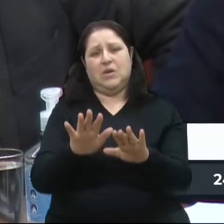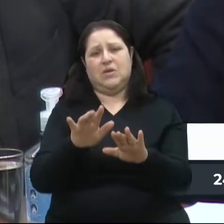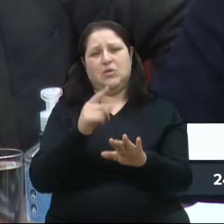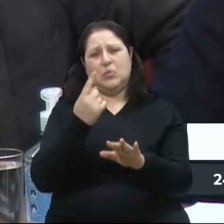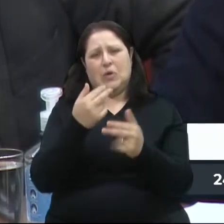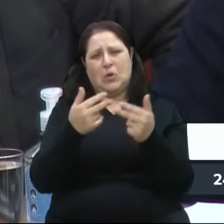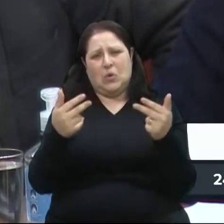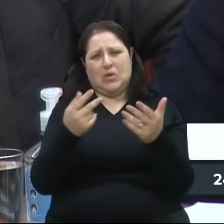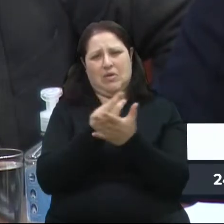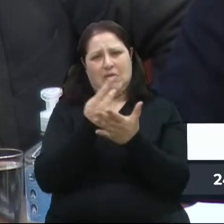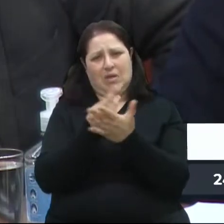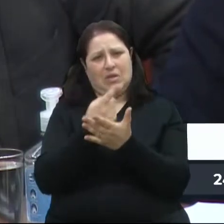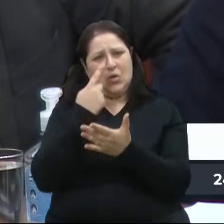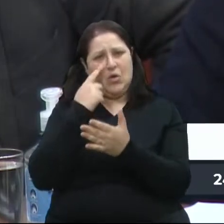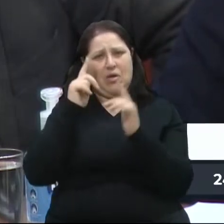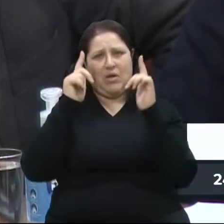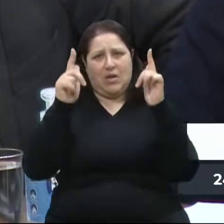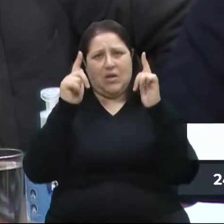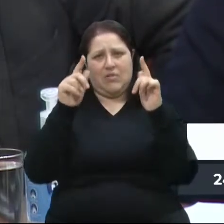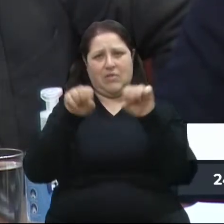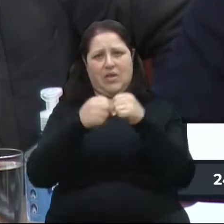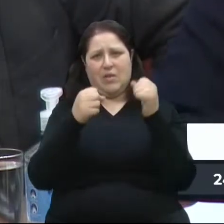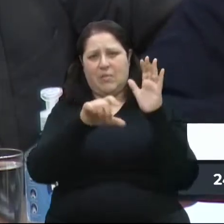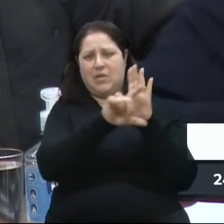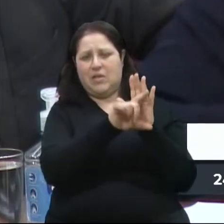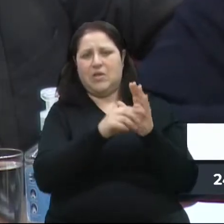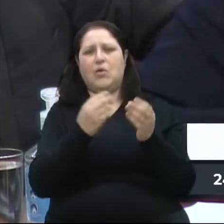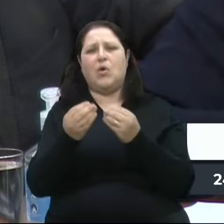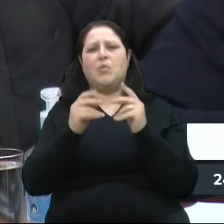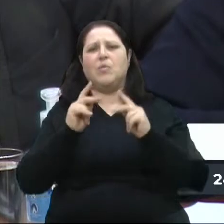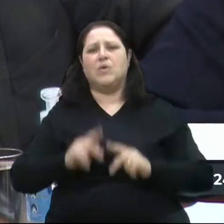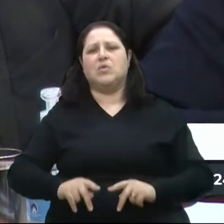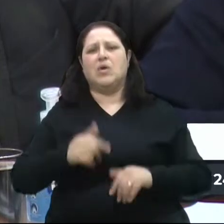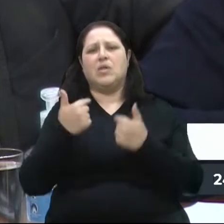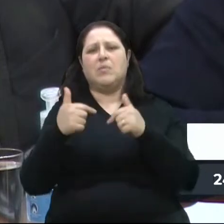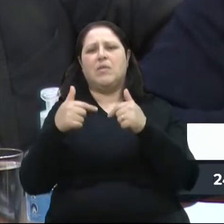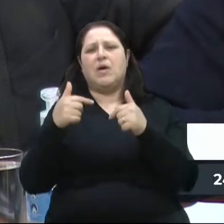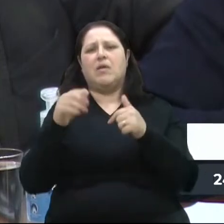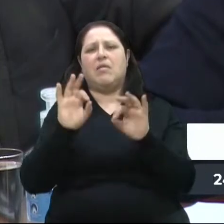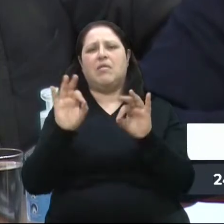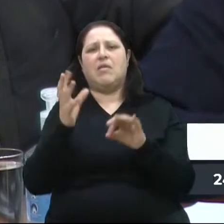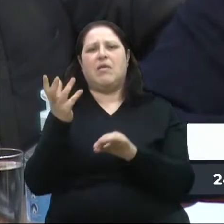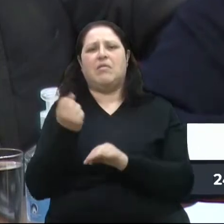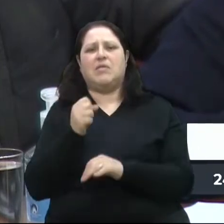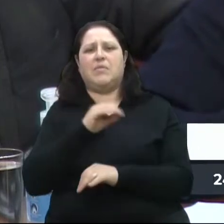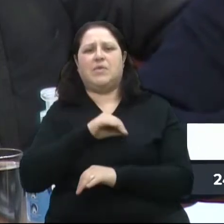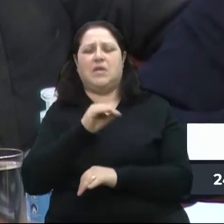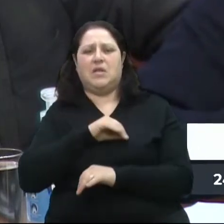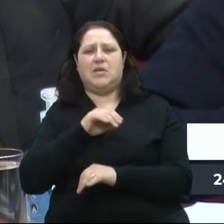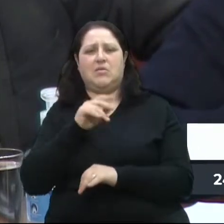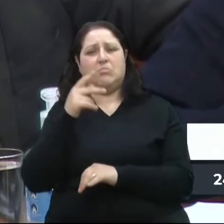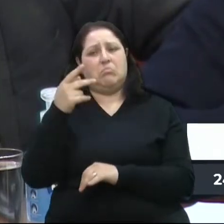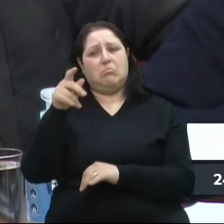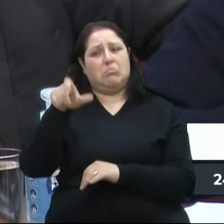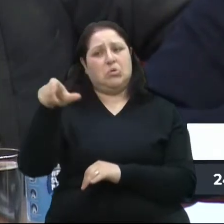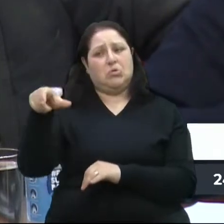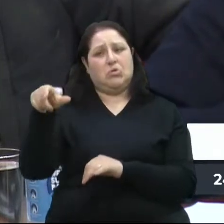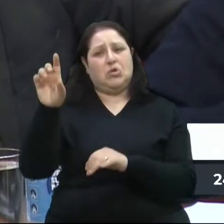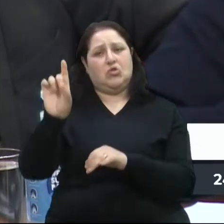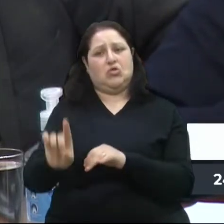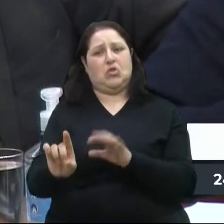na fala dele, que é uma greve legal. Como é que as pessoas vão trabalhar se não recebem seu salário? As pessoas estão no seu direito de não